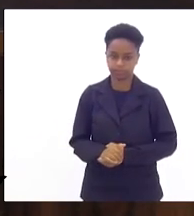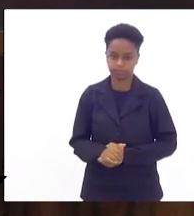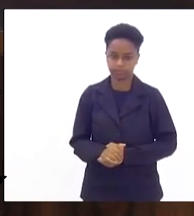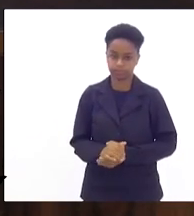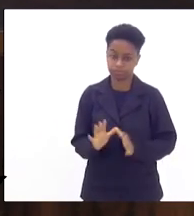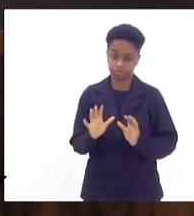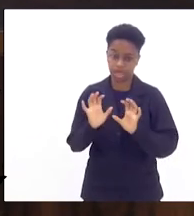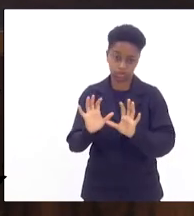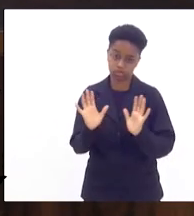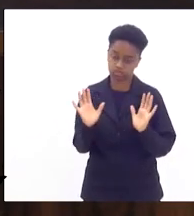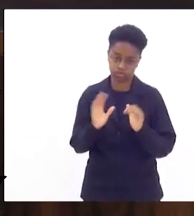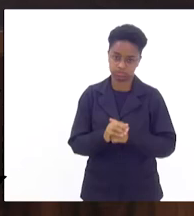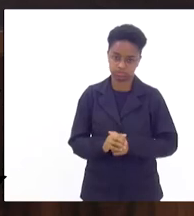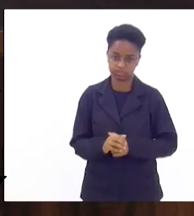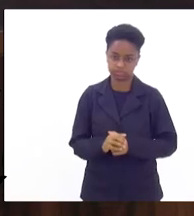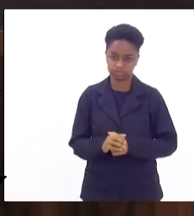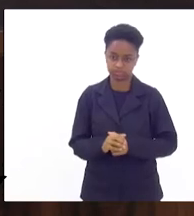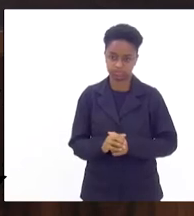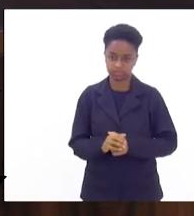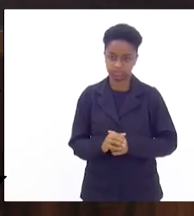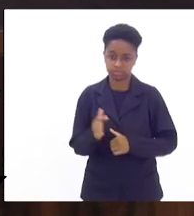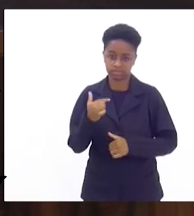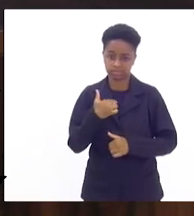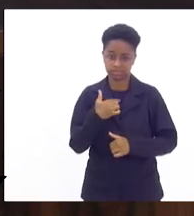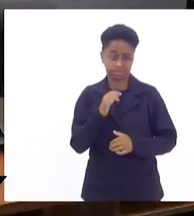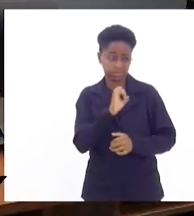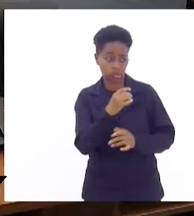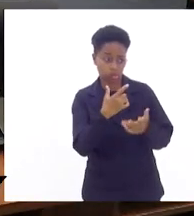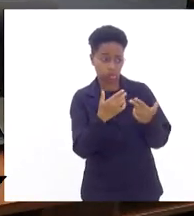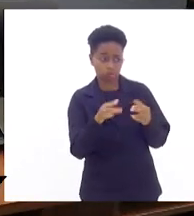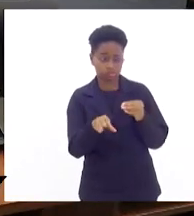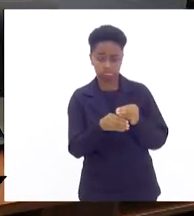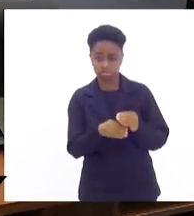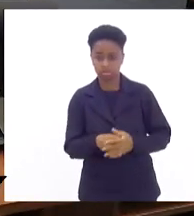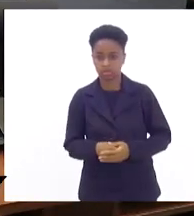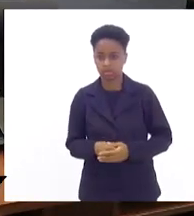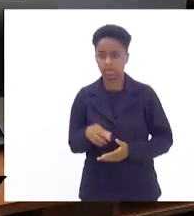Bem, é isso. Agora eu acho que se fugiu alguma coisa...